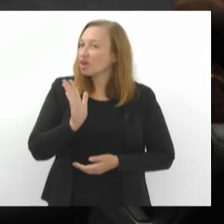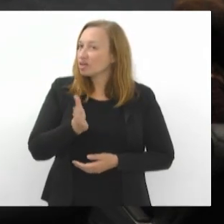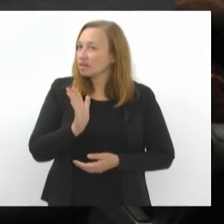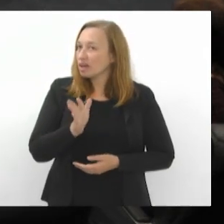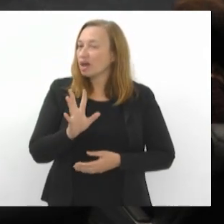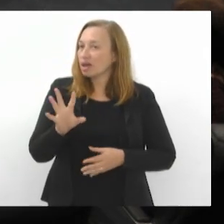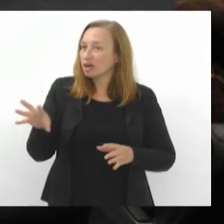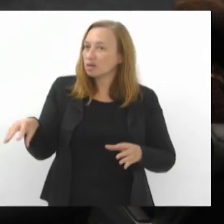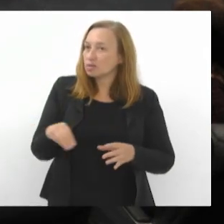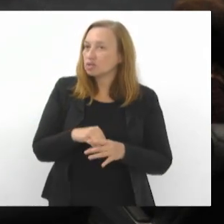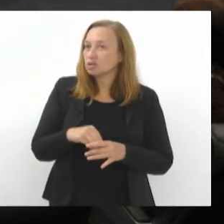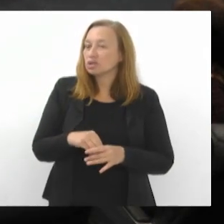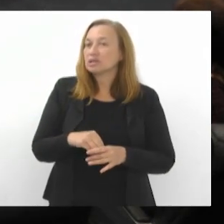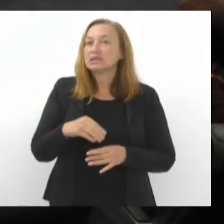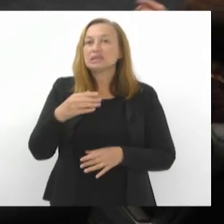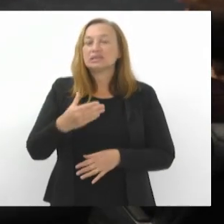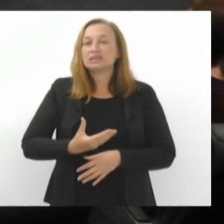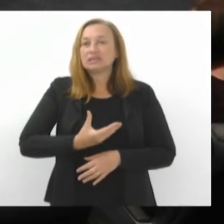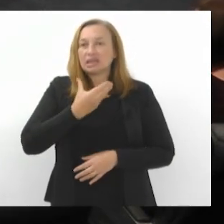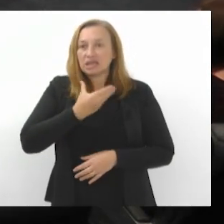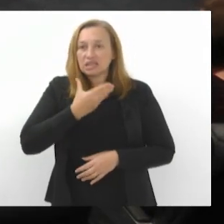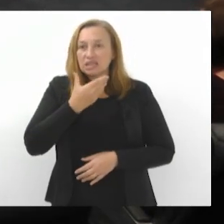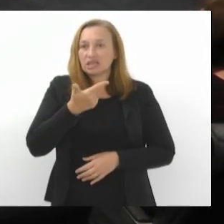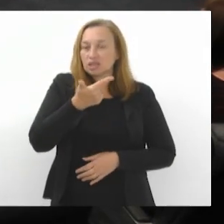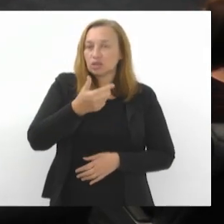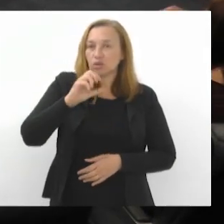vigor desde dezembro de